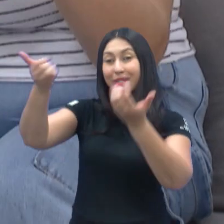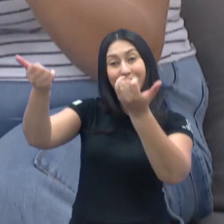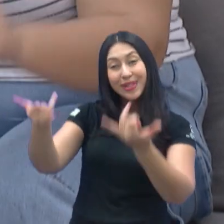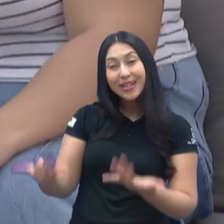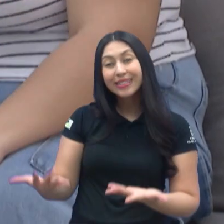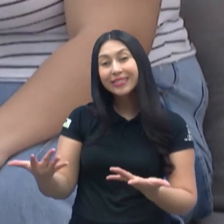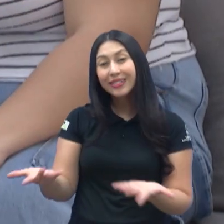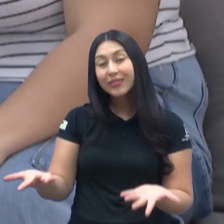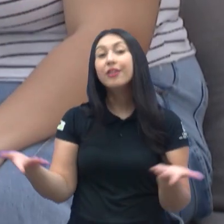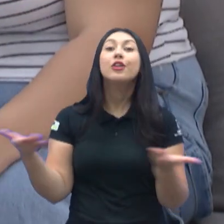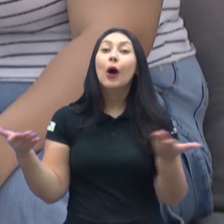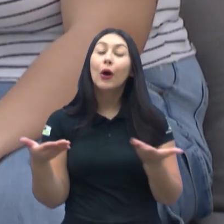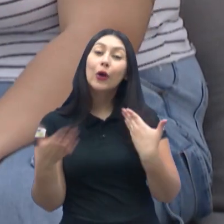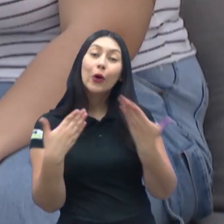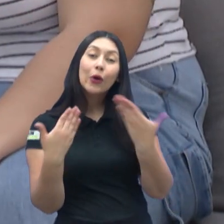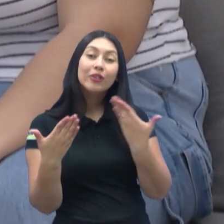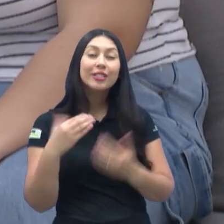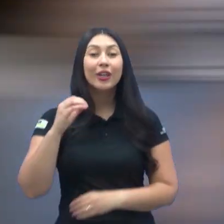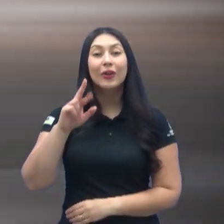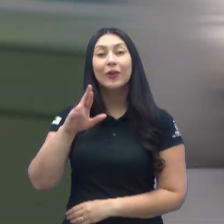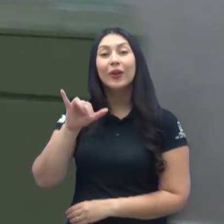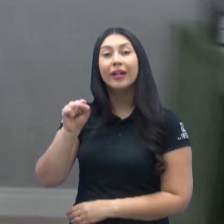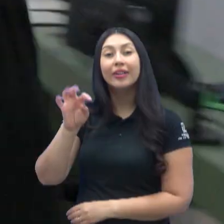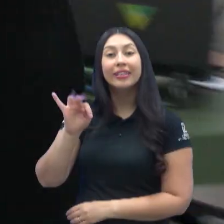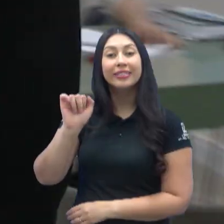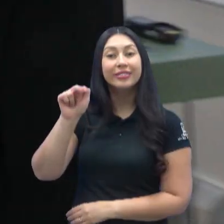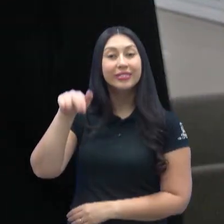explicação. E agora a gente vai conversar um pouquinho com o Christian.